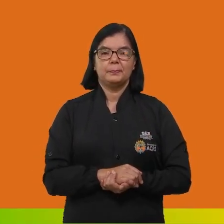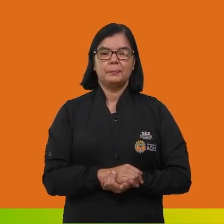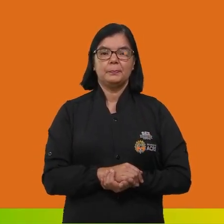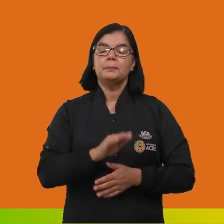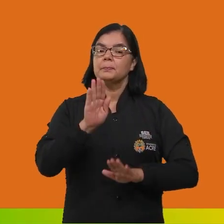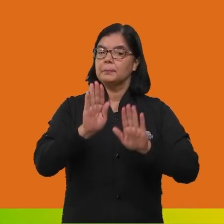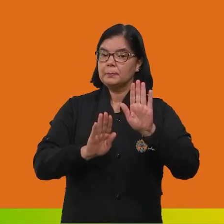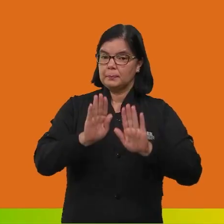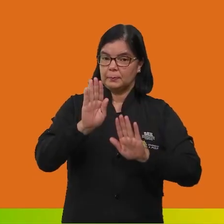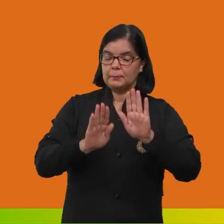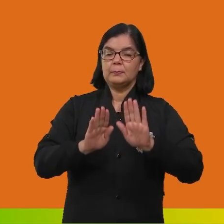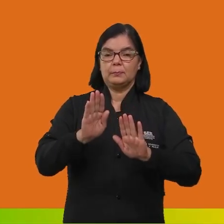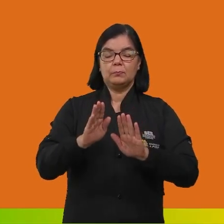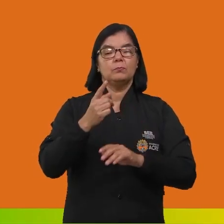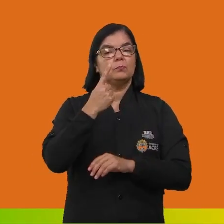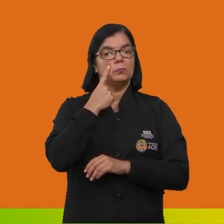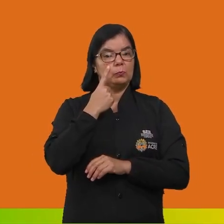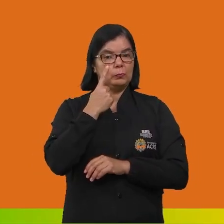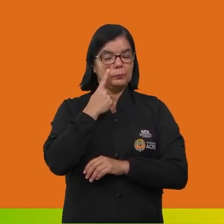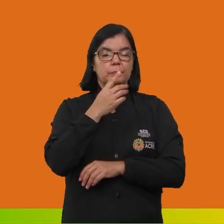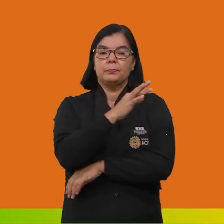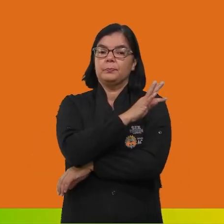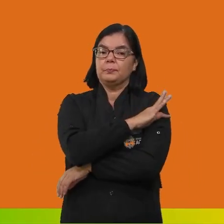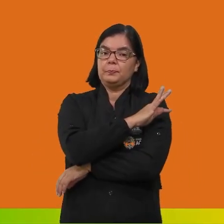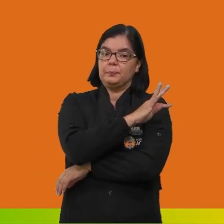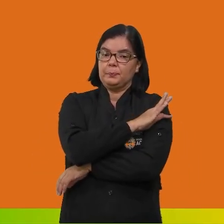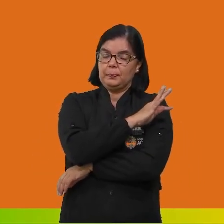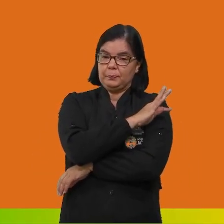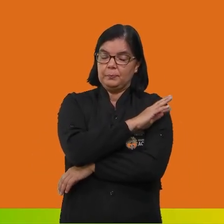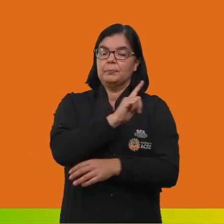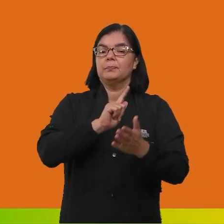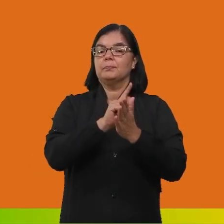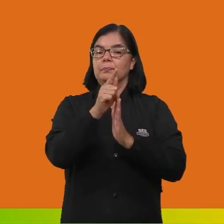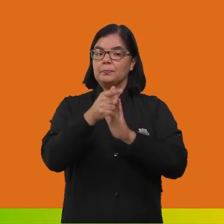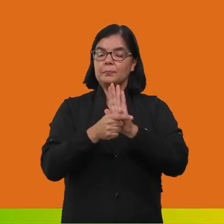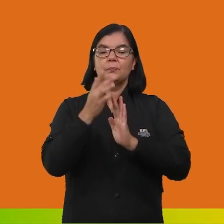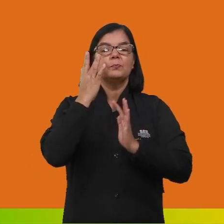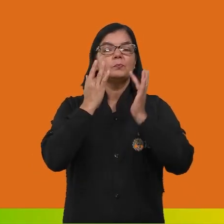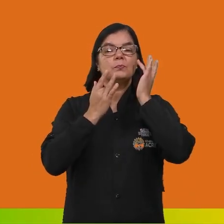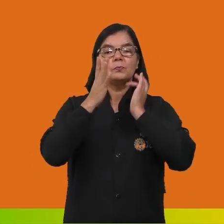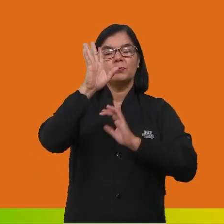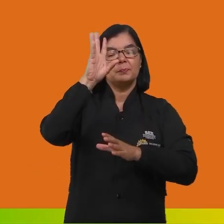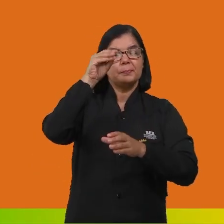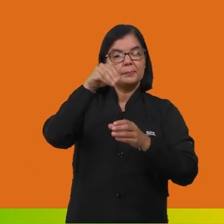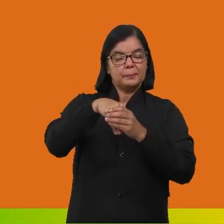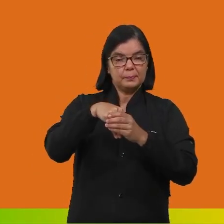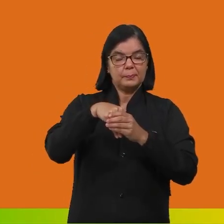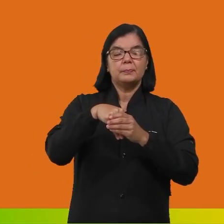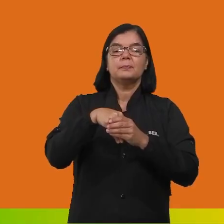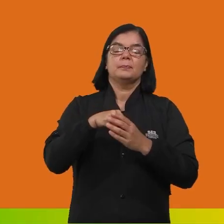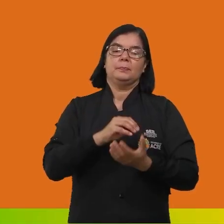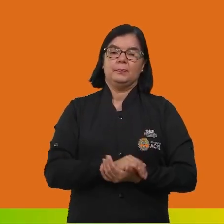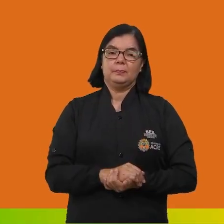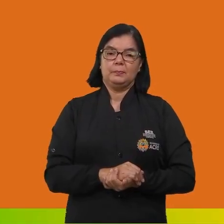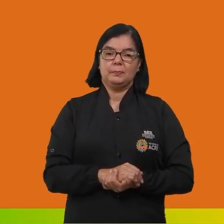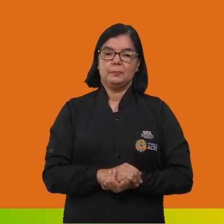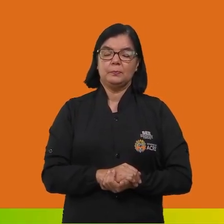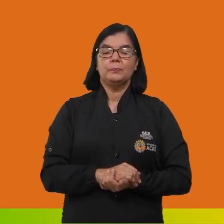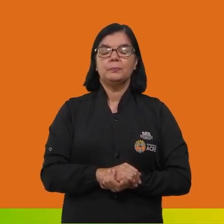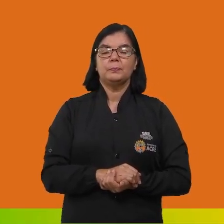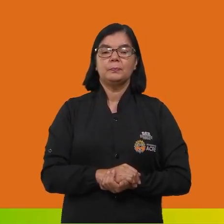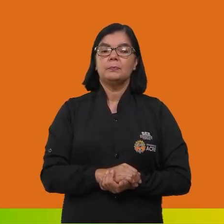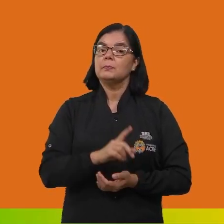A pantomima, aqui a gente viu que é uma técnica de um gênero teatral. Ela está dentro do